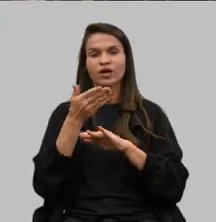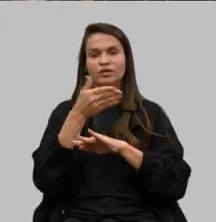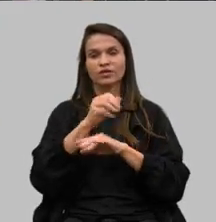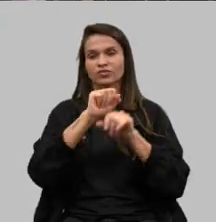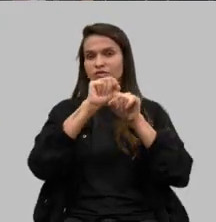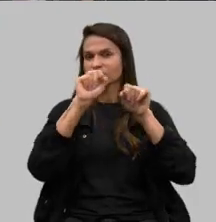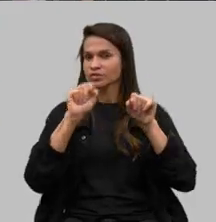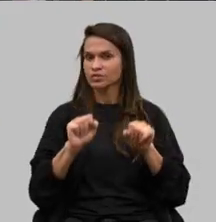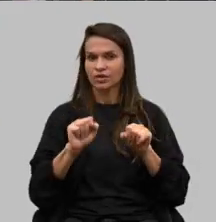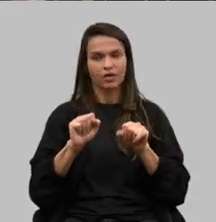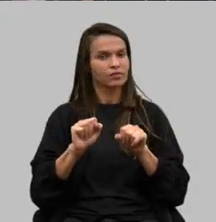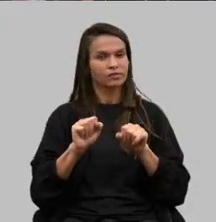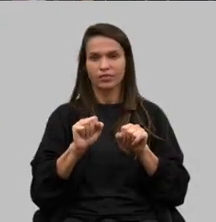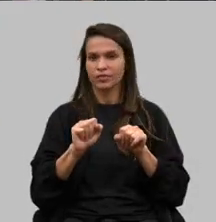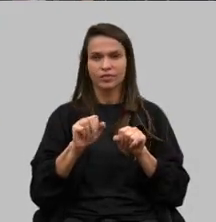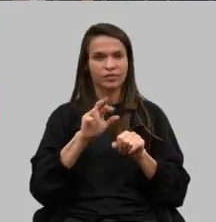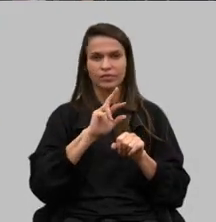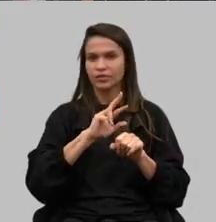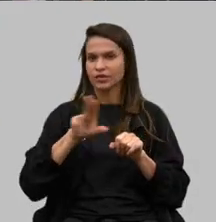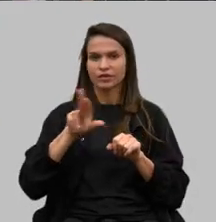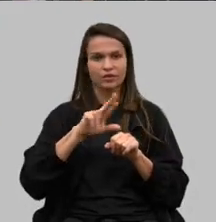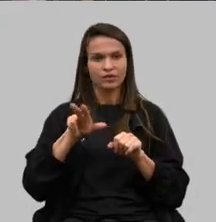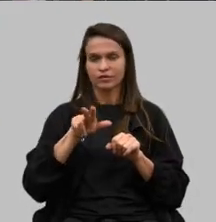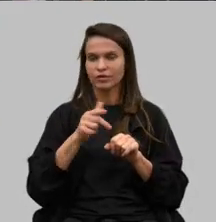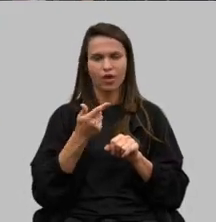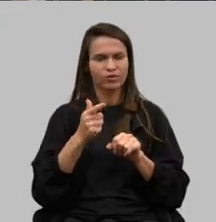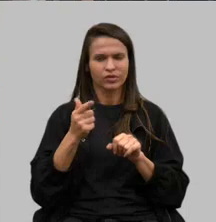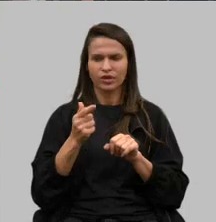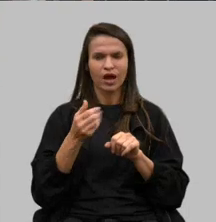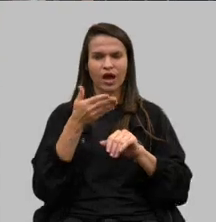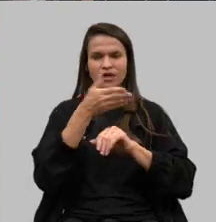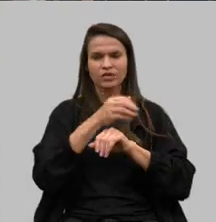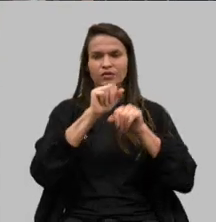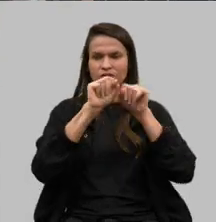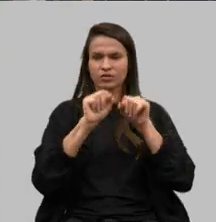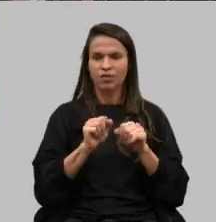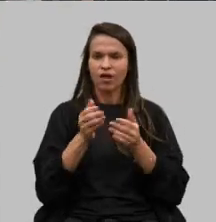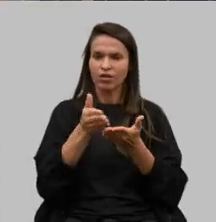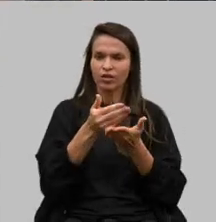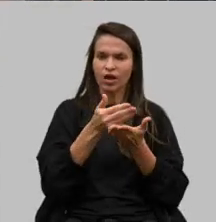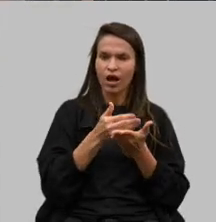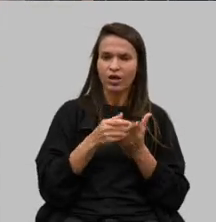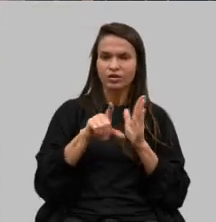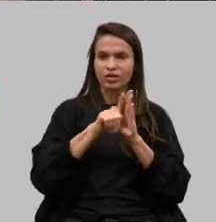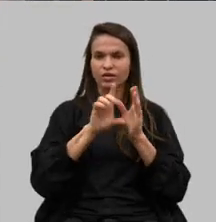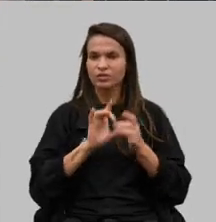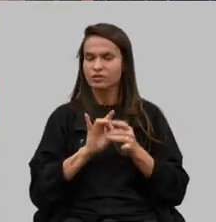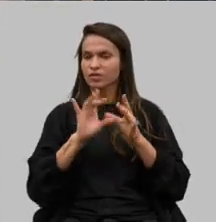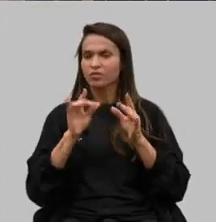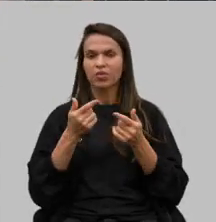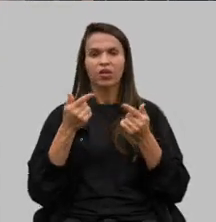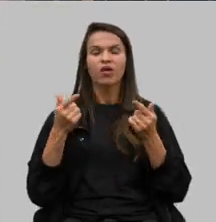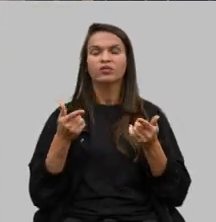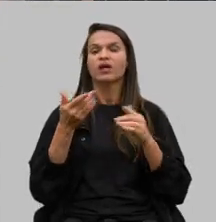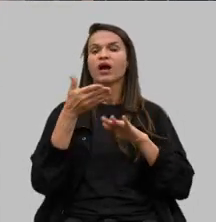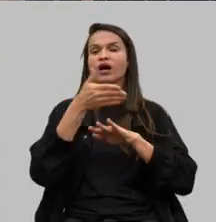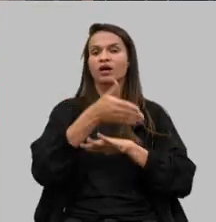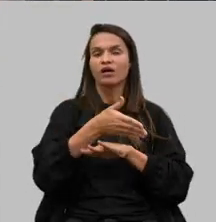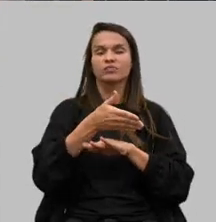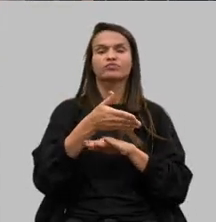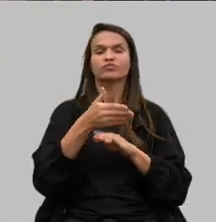sistemas ela não tem acesso aos nossos sistemas ela não tem acesso aos nossos dados de licenciamento ela não tem acesso aos nossos dados de